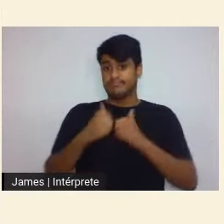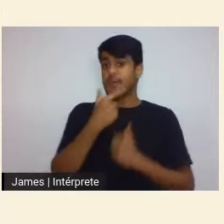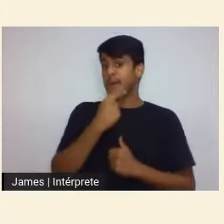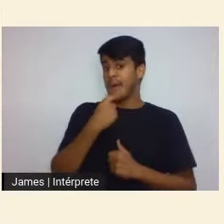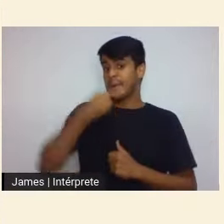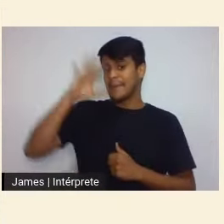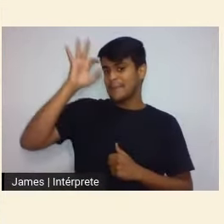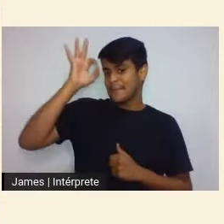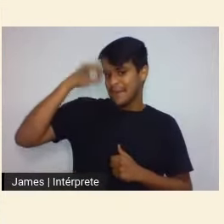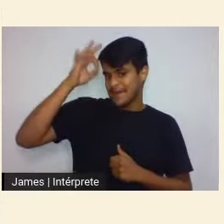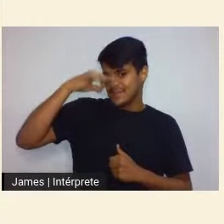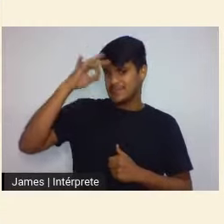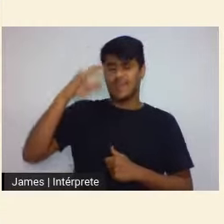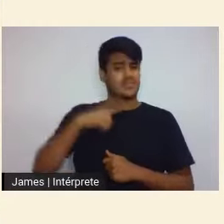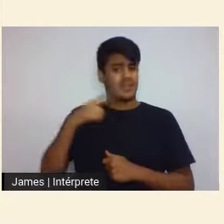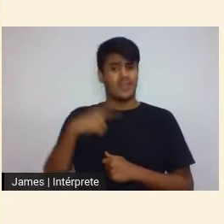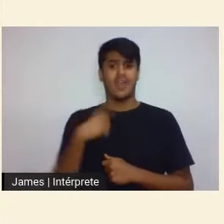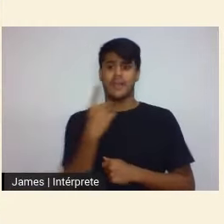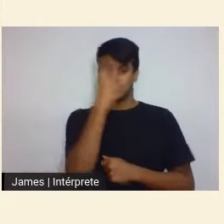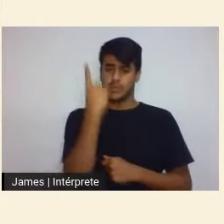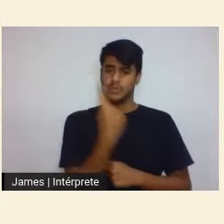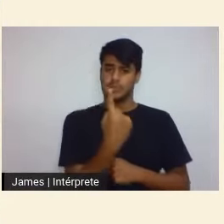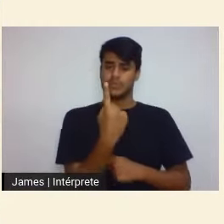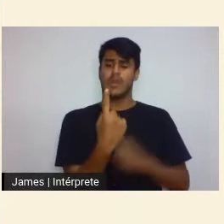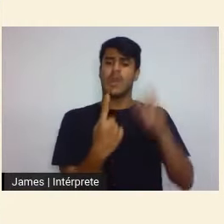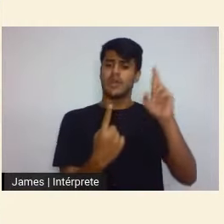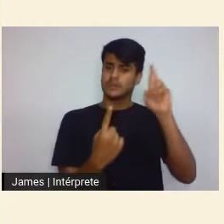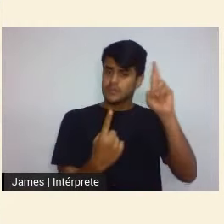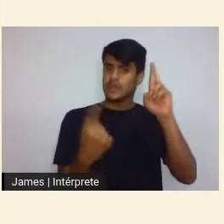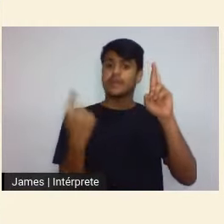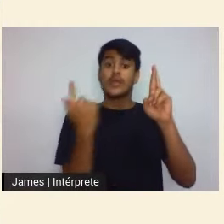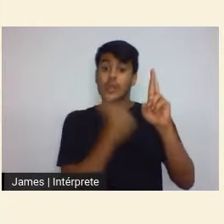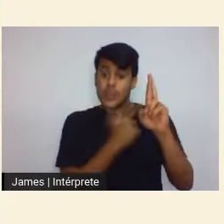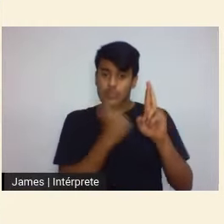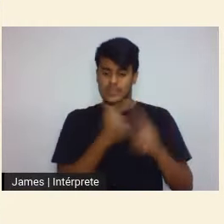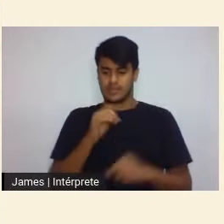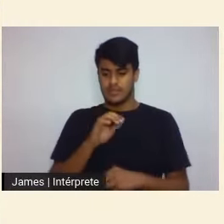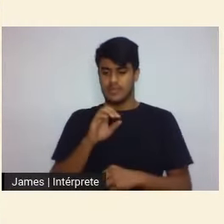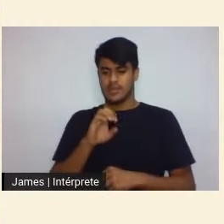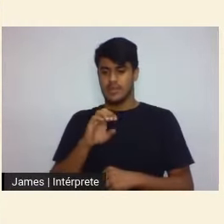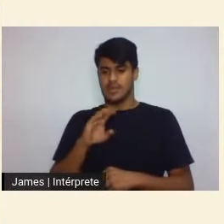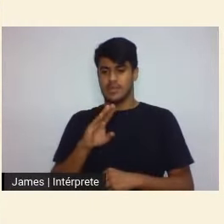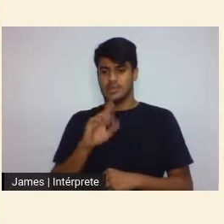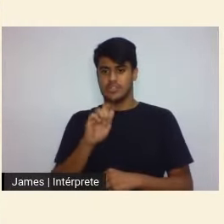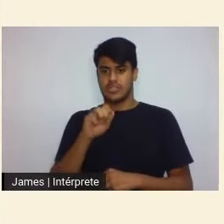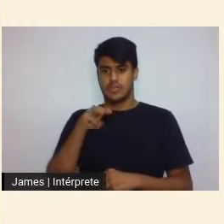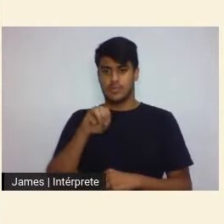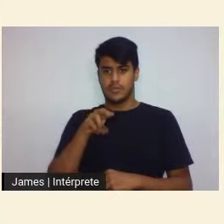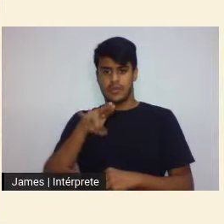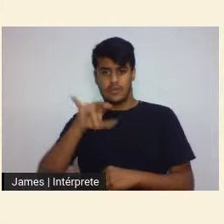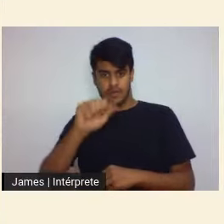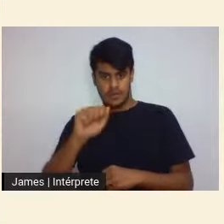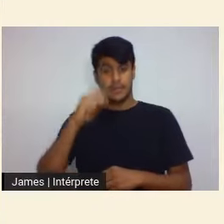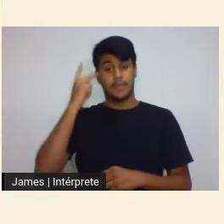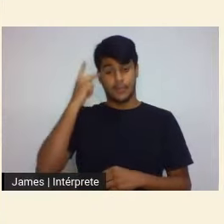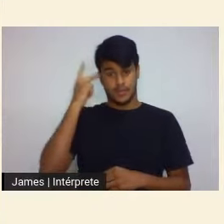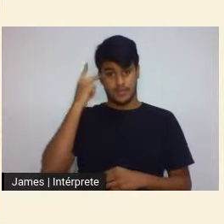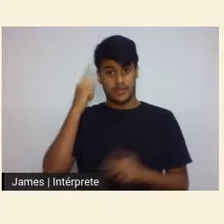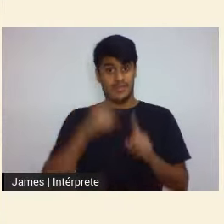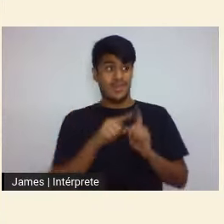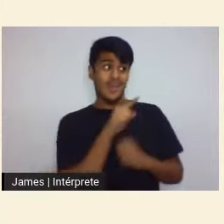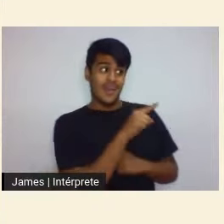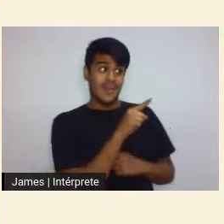hegemonia cultural paulista, não é? Quer dizer, e Gilberto Freire é um agente que